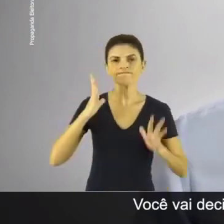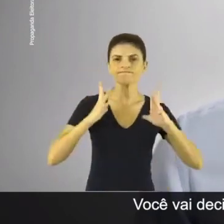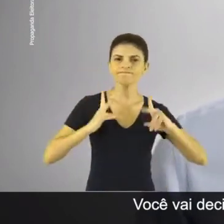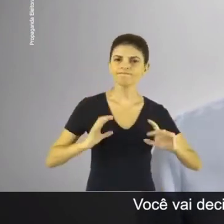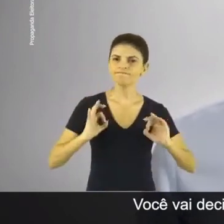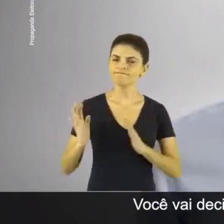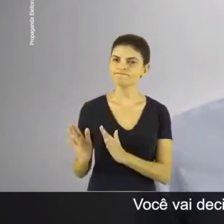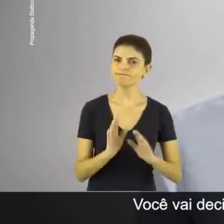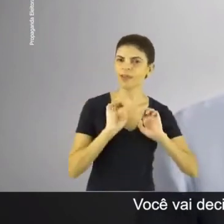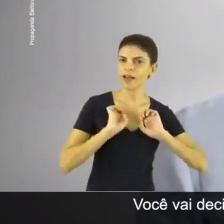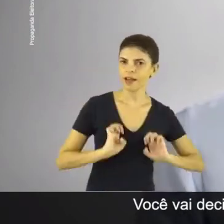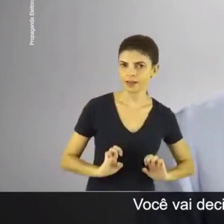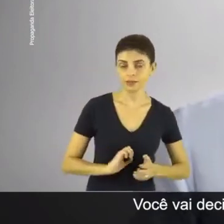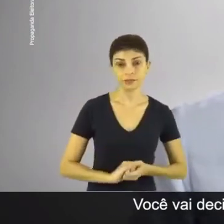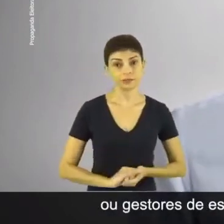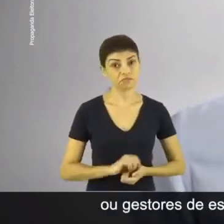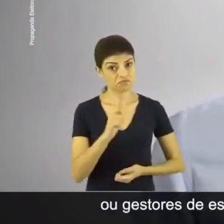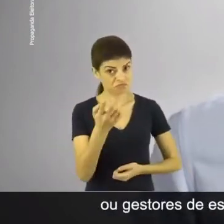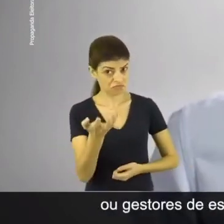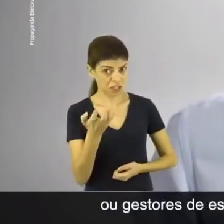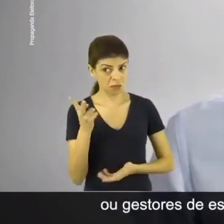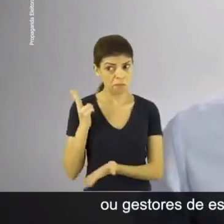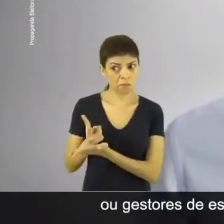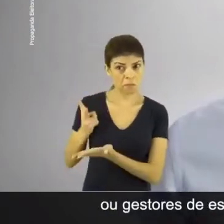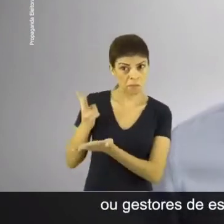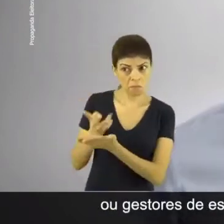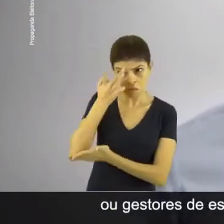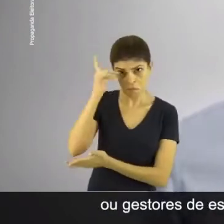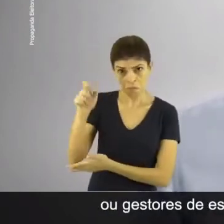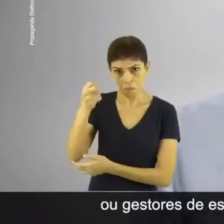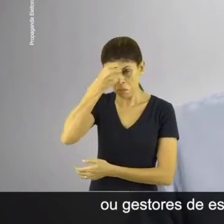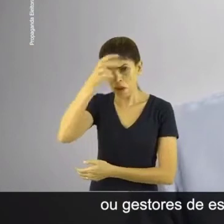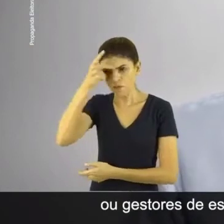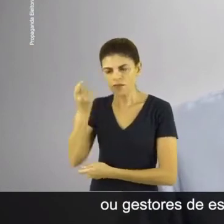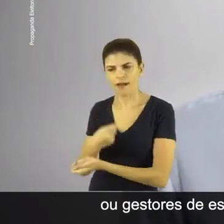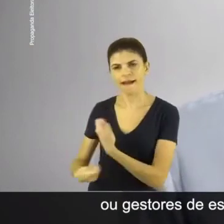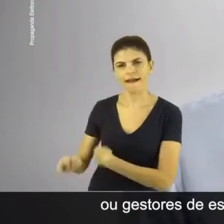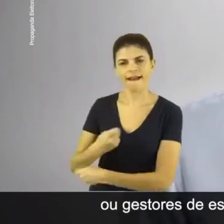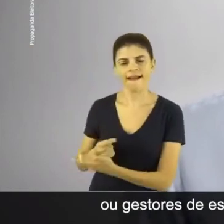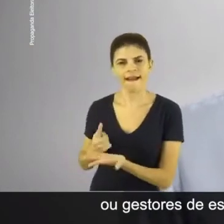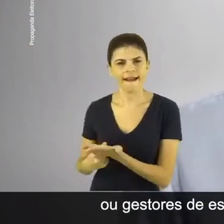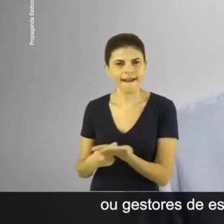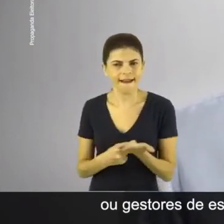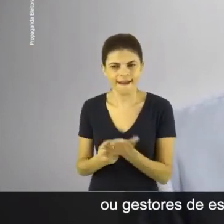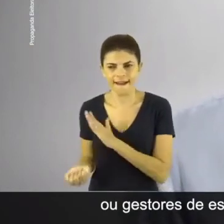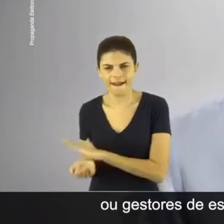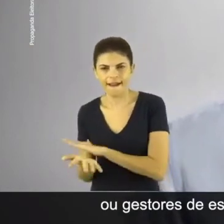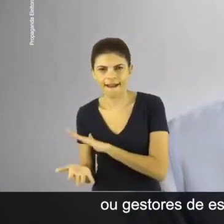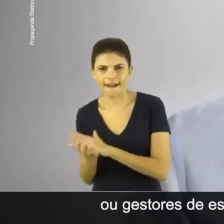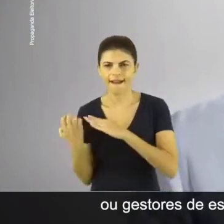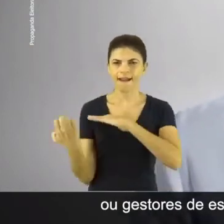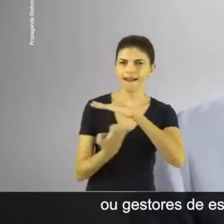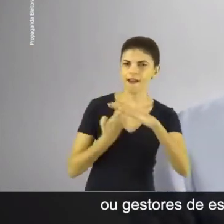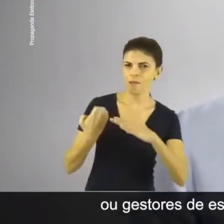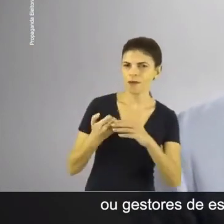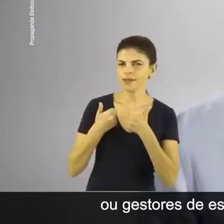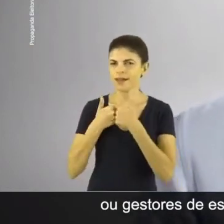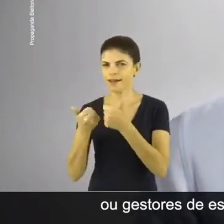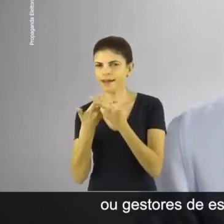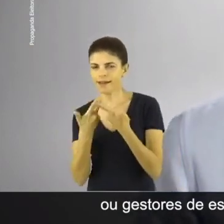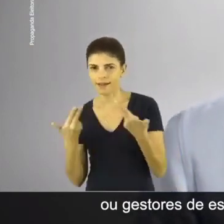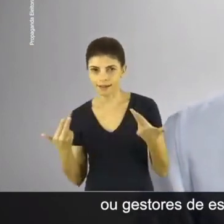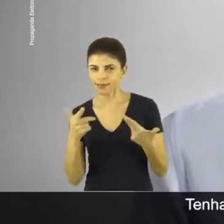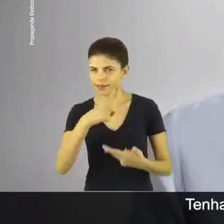com princípios morais e éticos ou gestores de esquemas envolvidos com empreiteiras e empresas